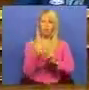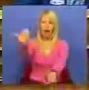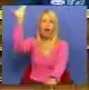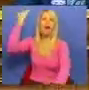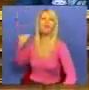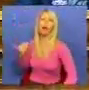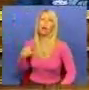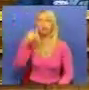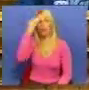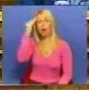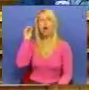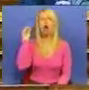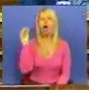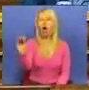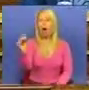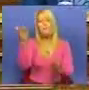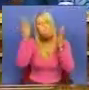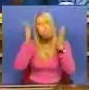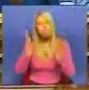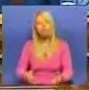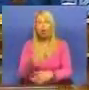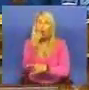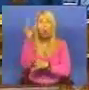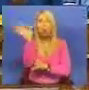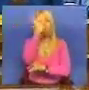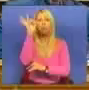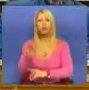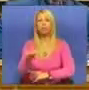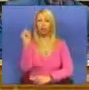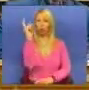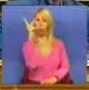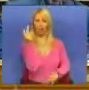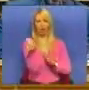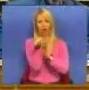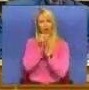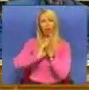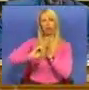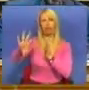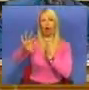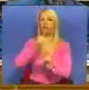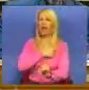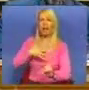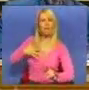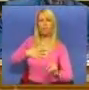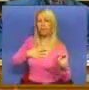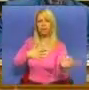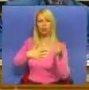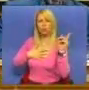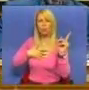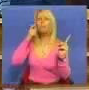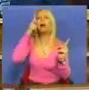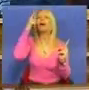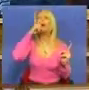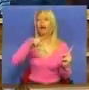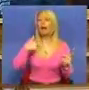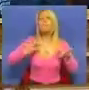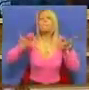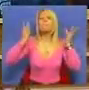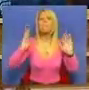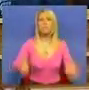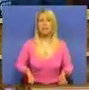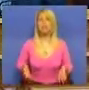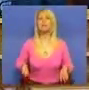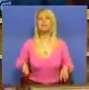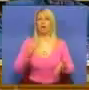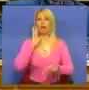usasse 1% do IVA para devolver, não às empresas, mas realmente a quem precisa, para dar